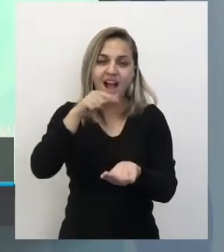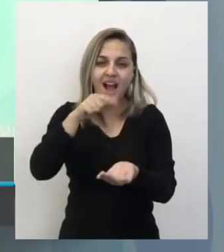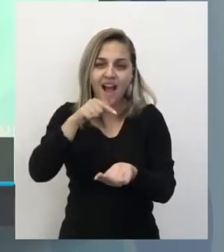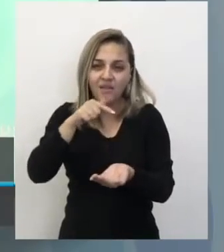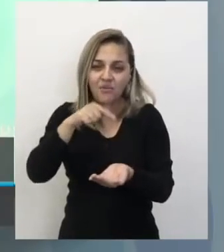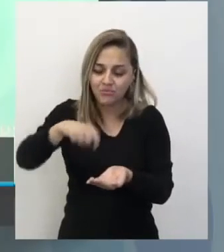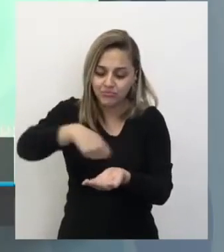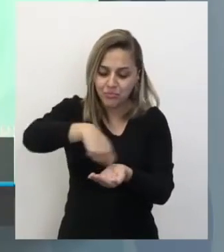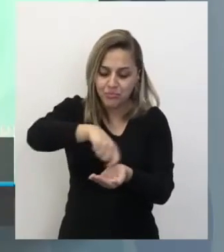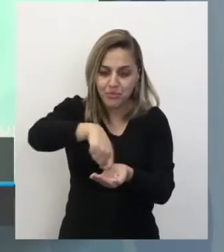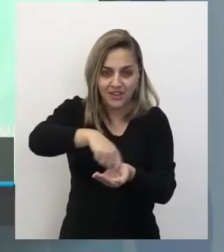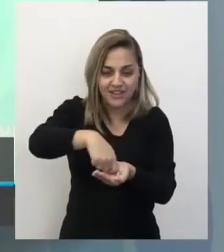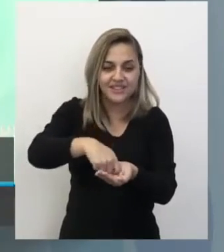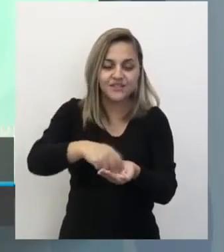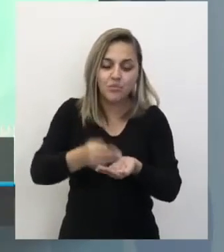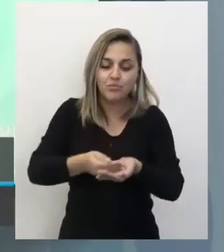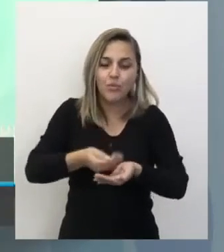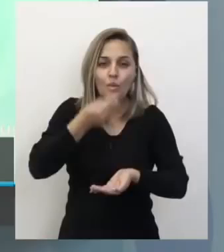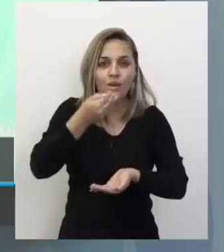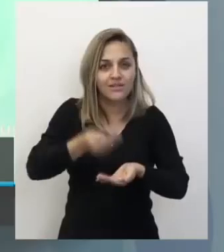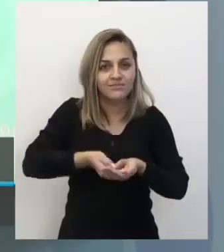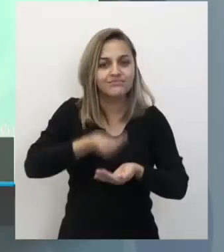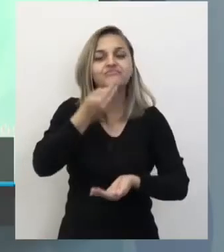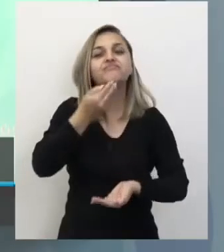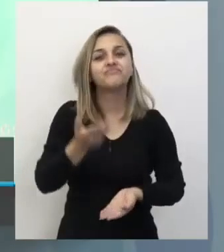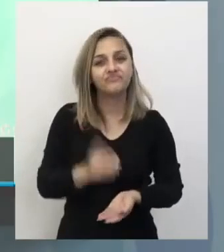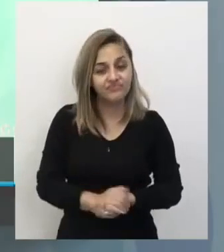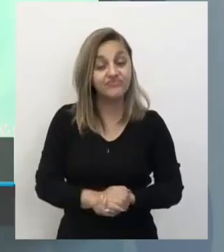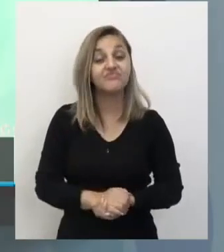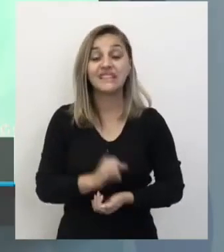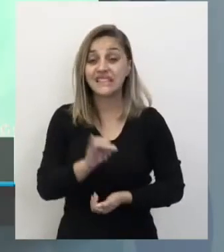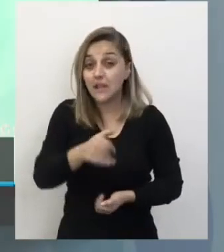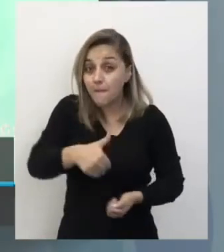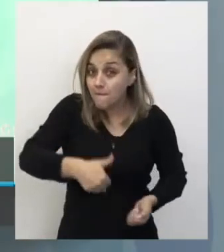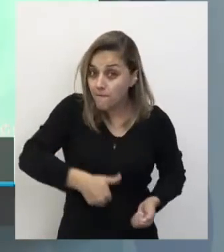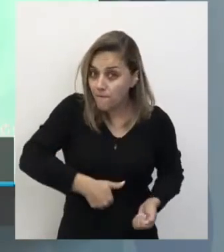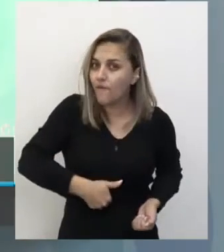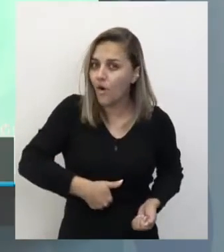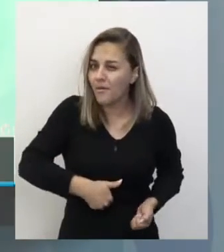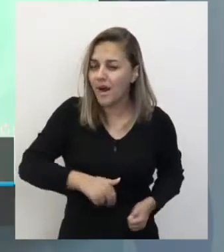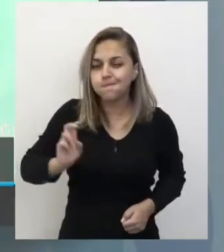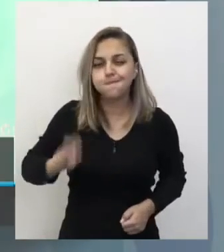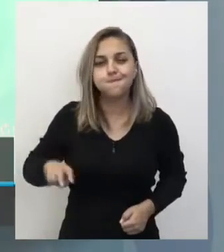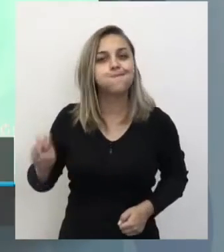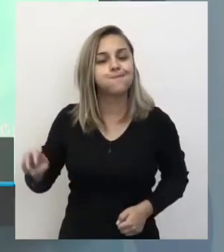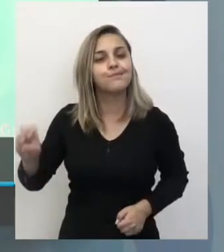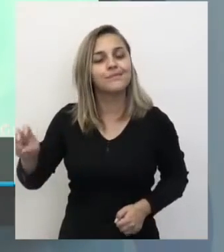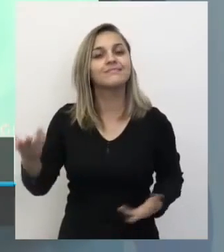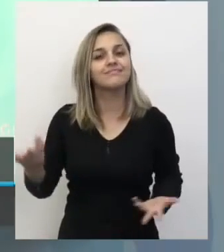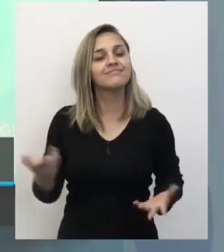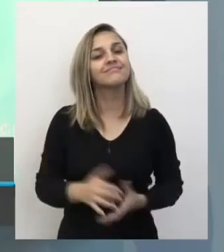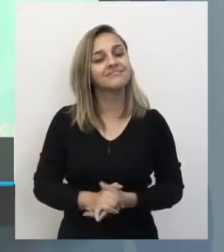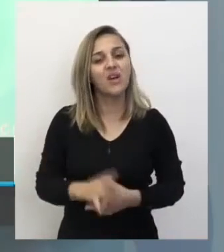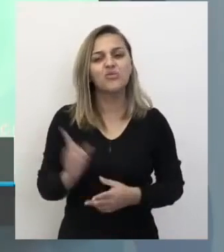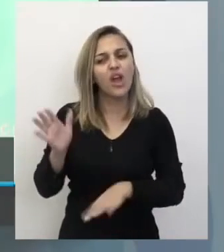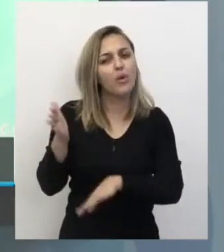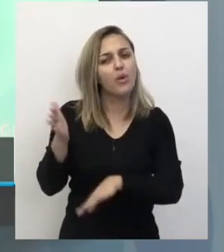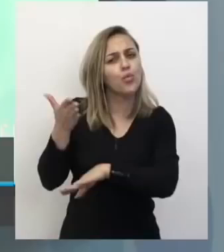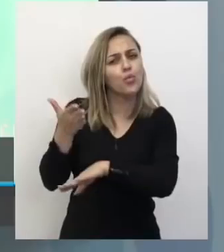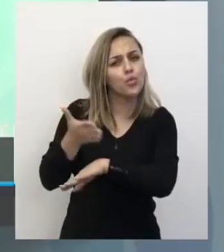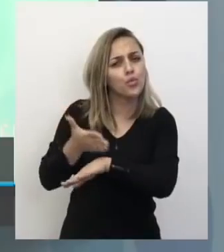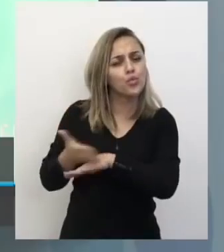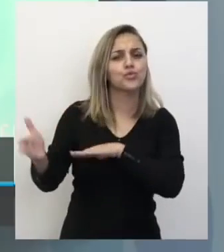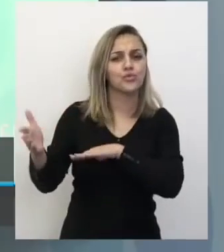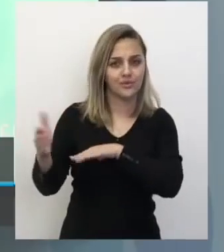servia para alimentar no momento assim que a fome apertava numa caminhada. Então diz que isso é típico de lá. Mas é lógico que a gente